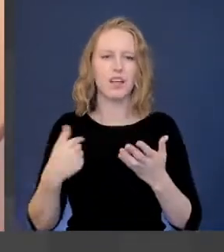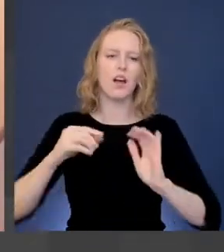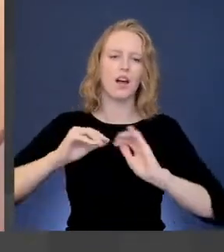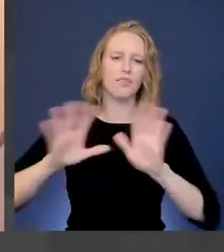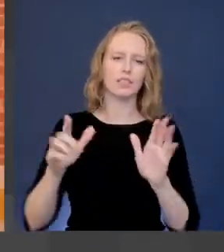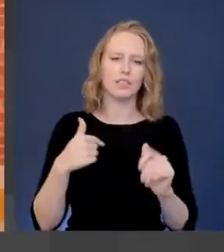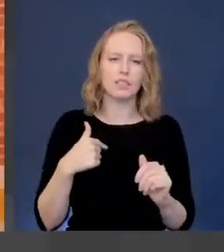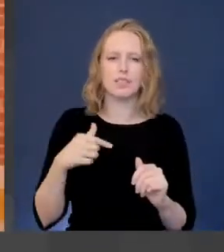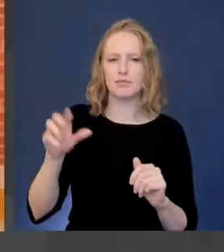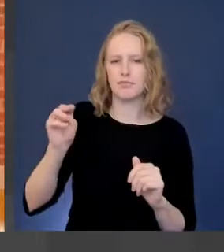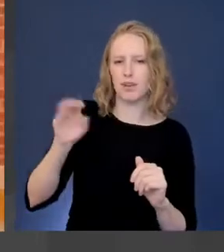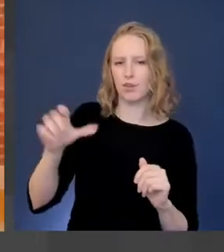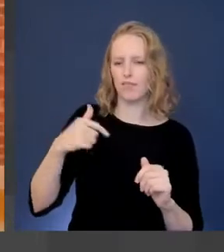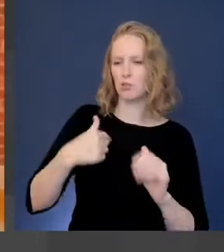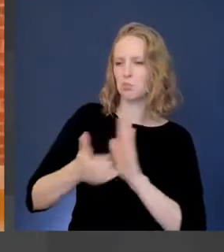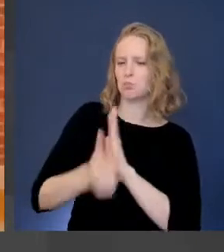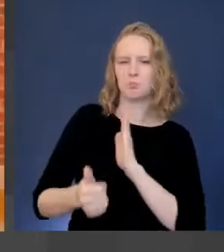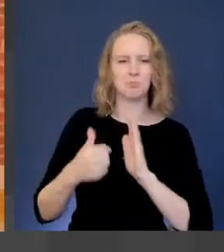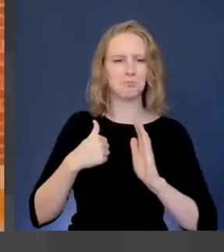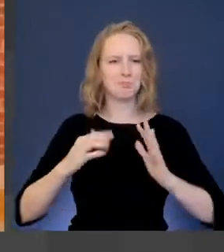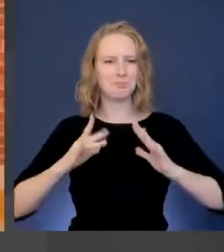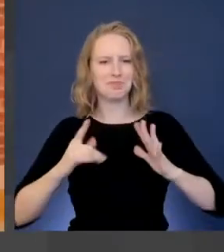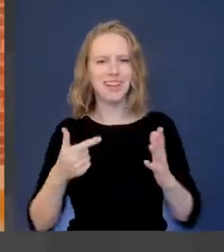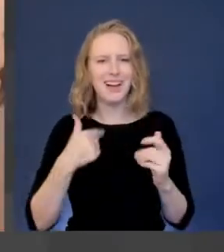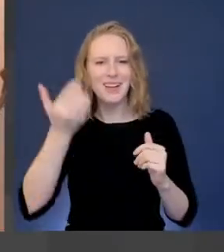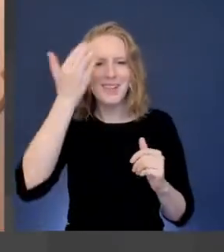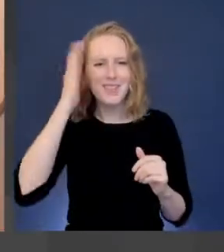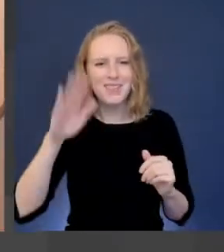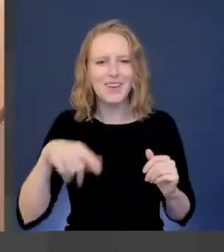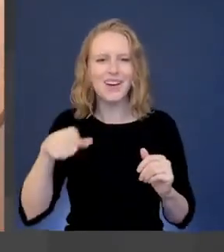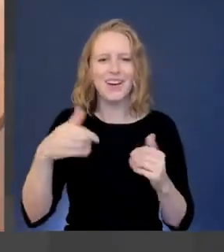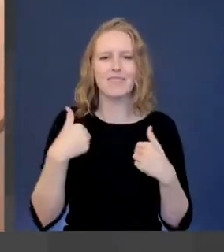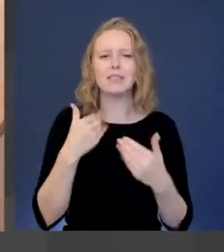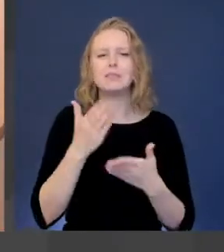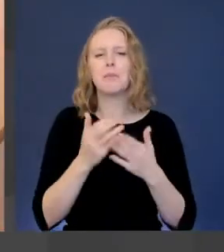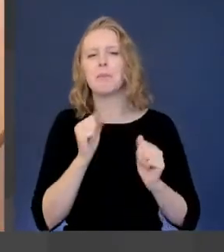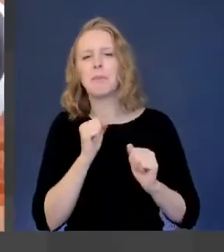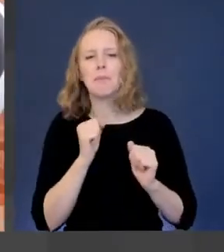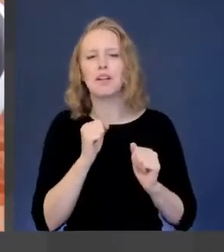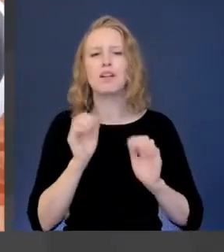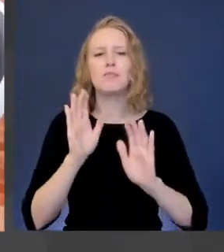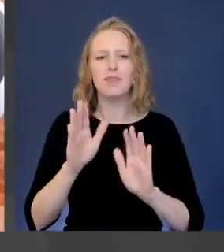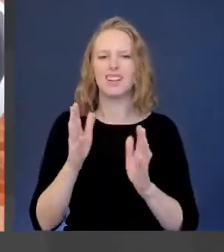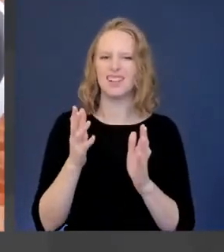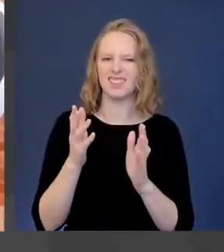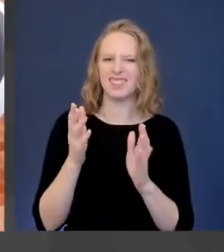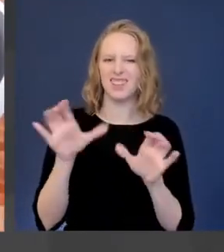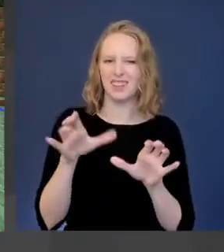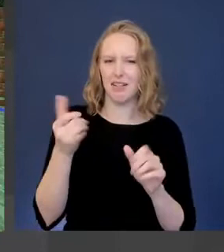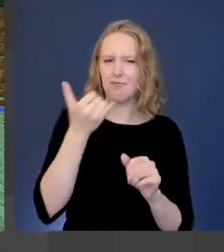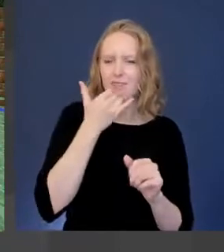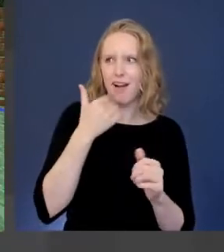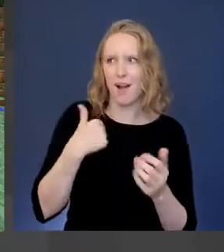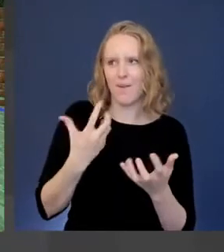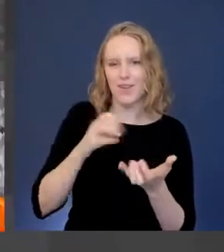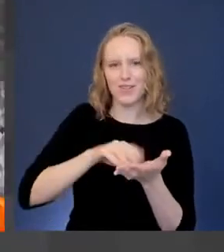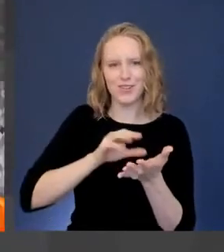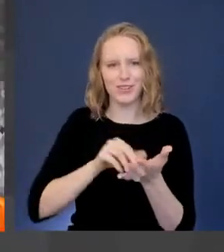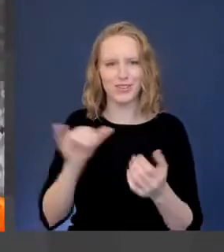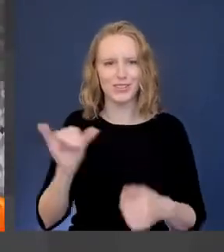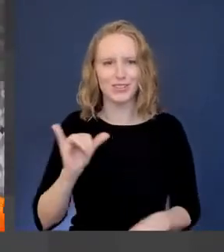de Minecraft que sou, sei que Minecraft tem umas regras que devem ser seguidas. Já fiz muitas coisas erradas, obviamente, mas eu também tô aqui pra aprender. Já morri pra